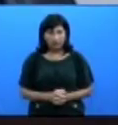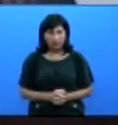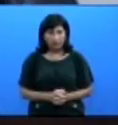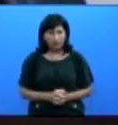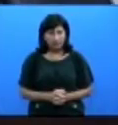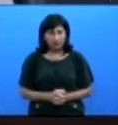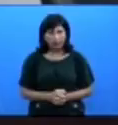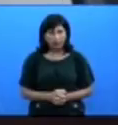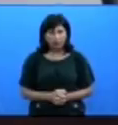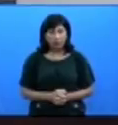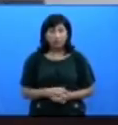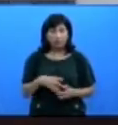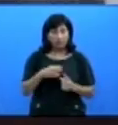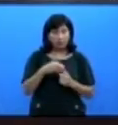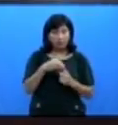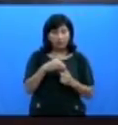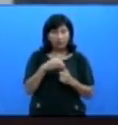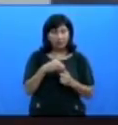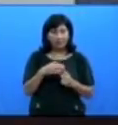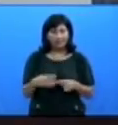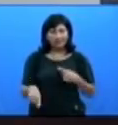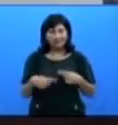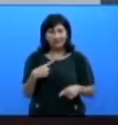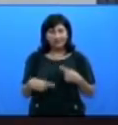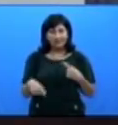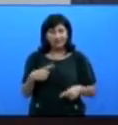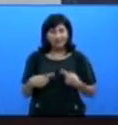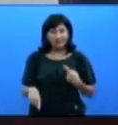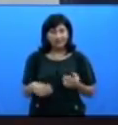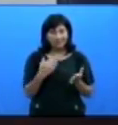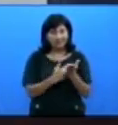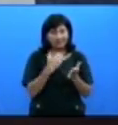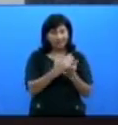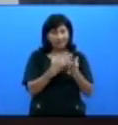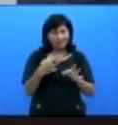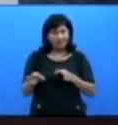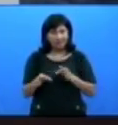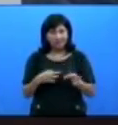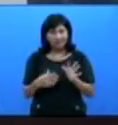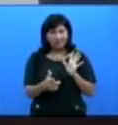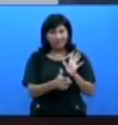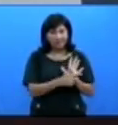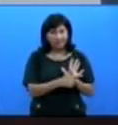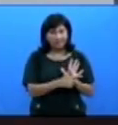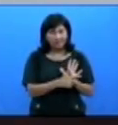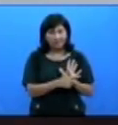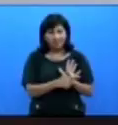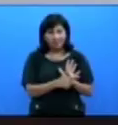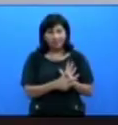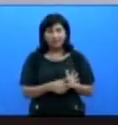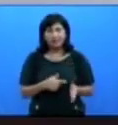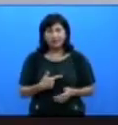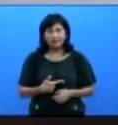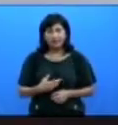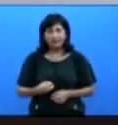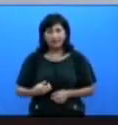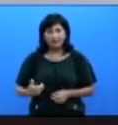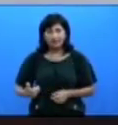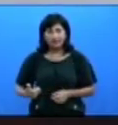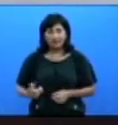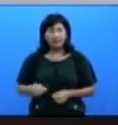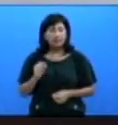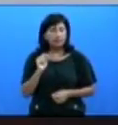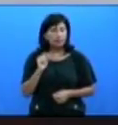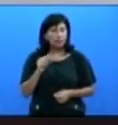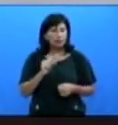Item único da ordem do dia, discussão única e votação do projeto de lei número 107/2010, de